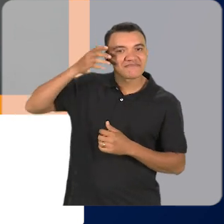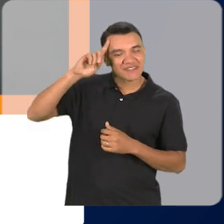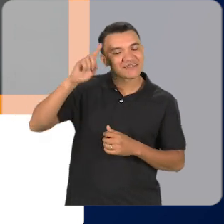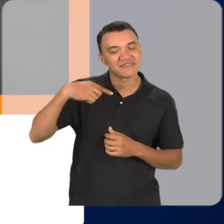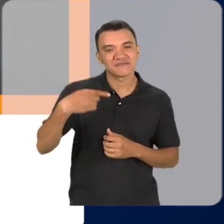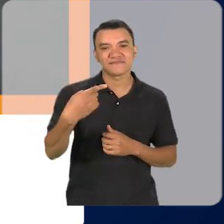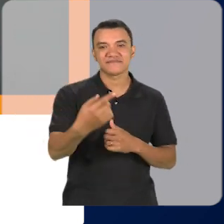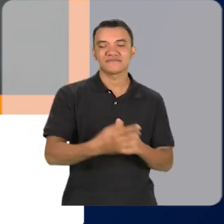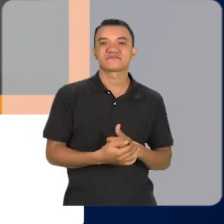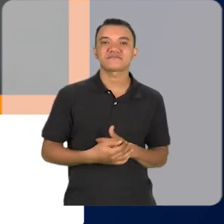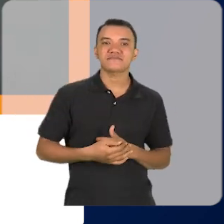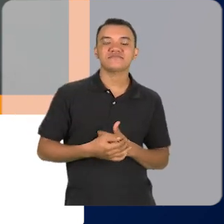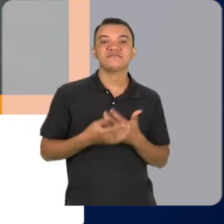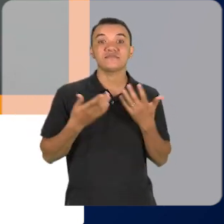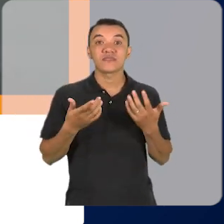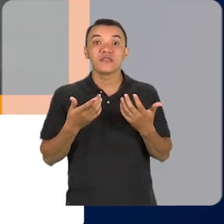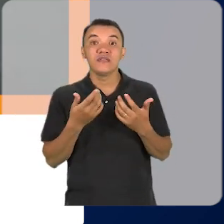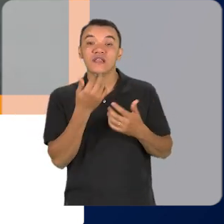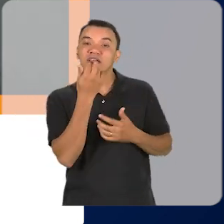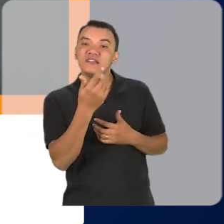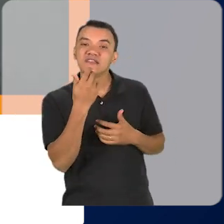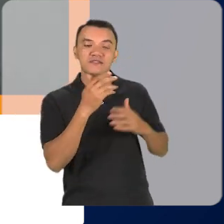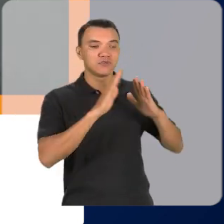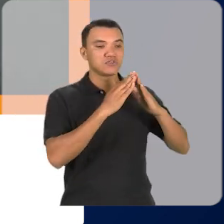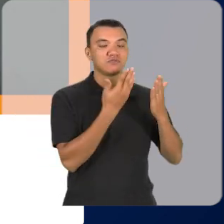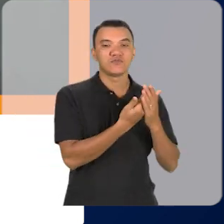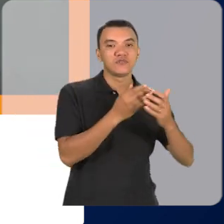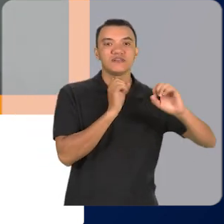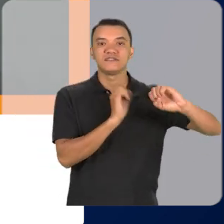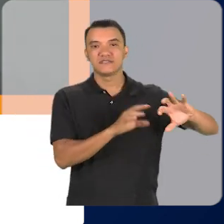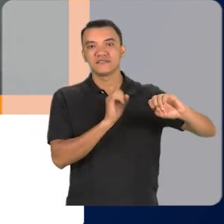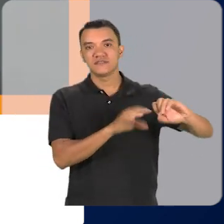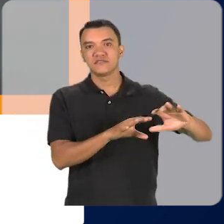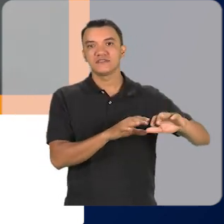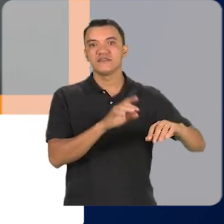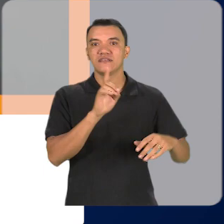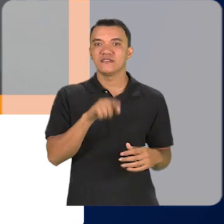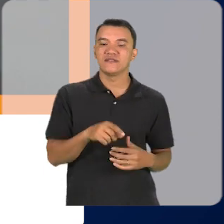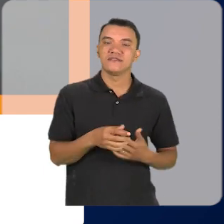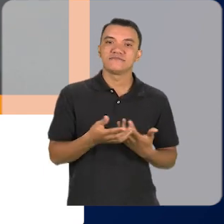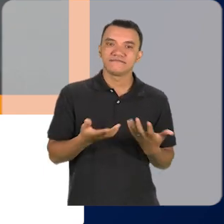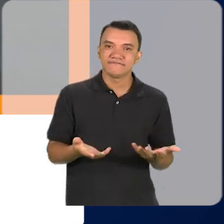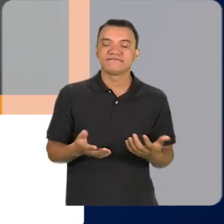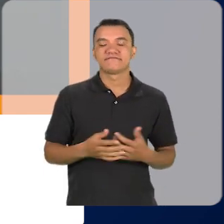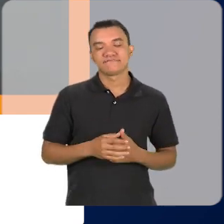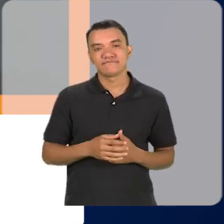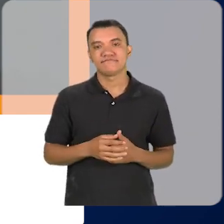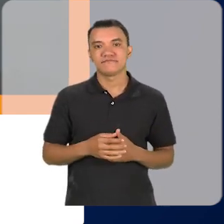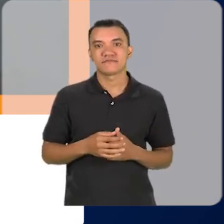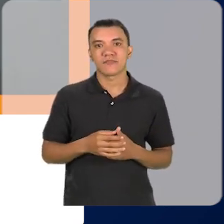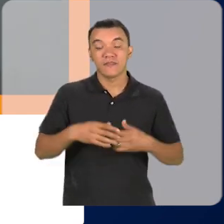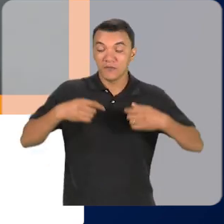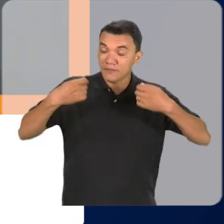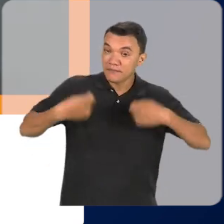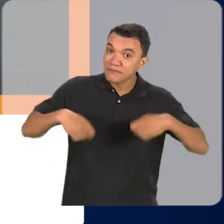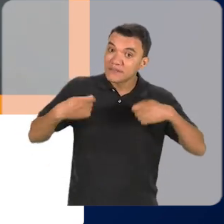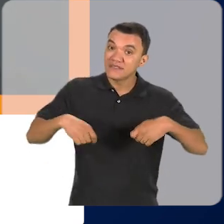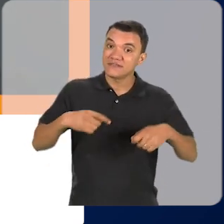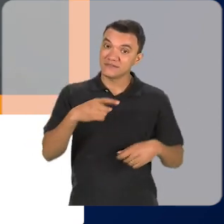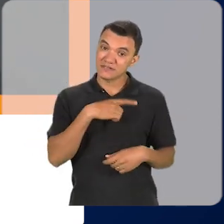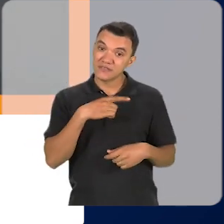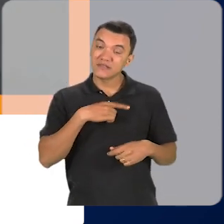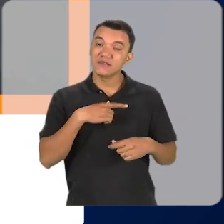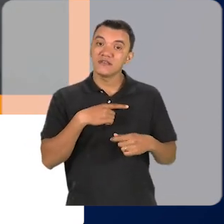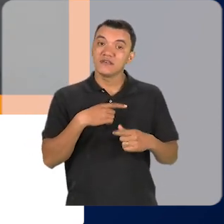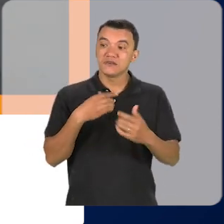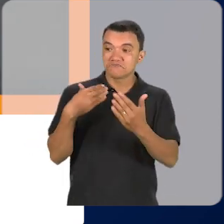que a escola ensina, por assim dizer? Então, é necessário que tenha esse diálogo, mais do que